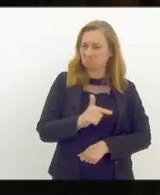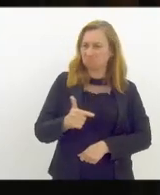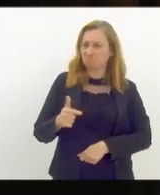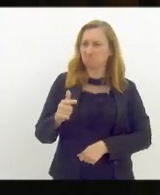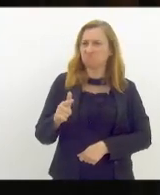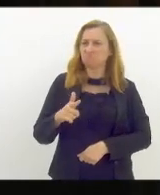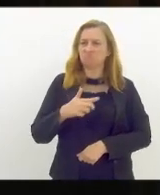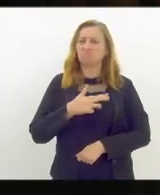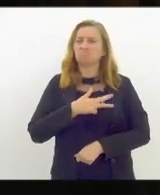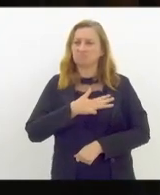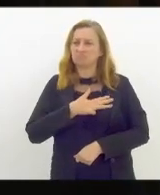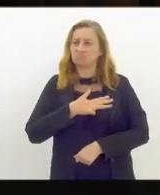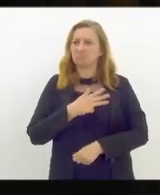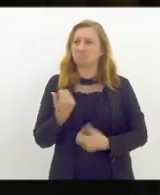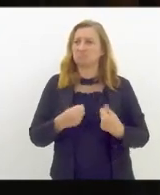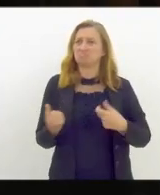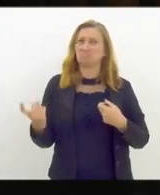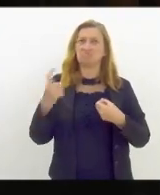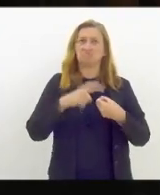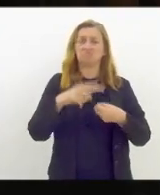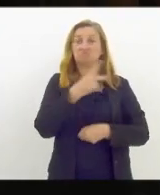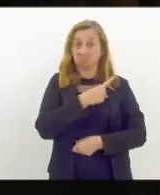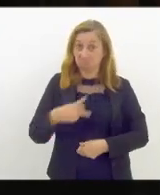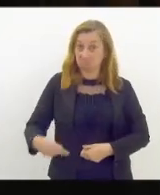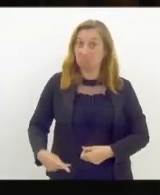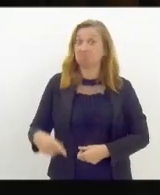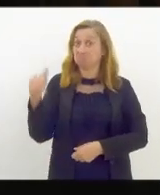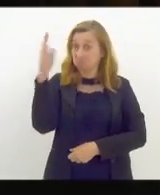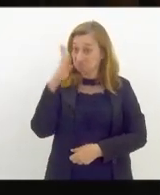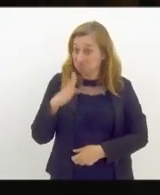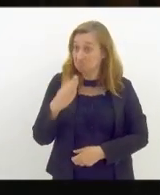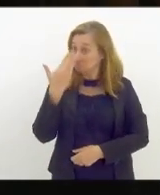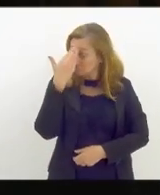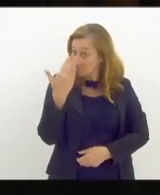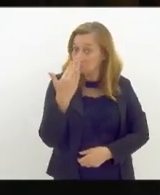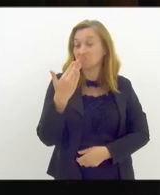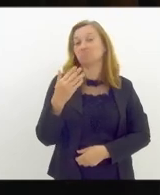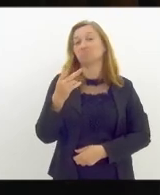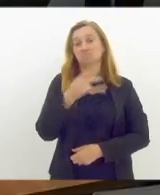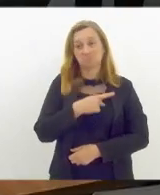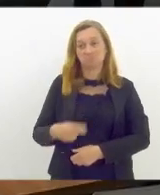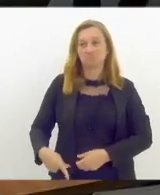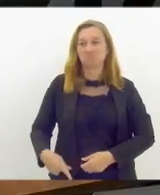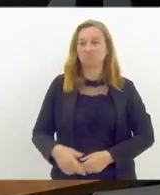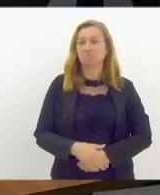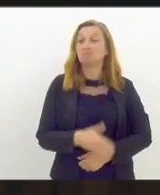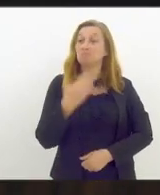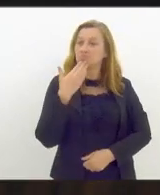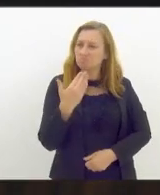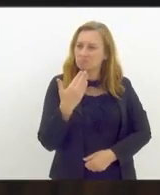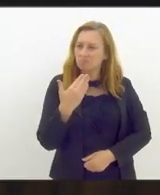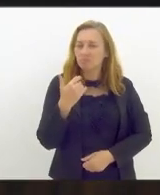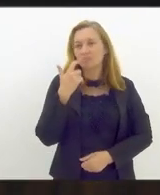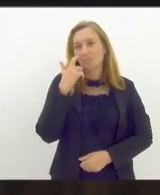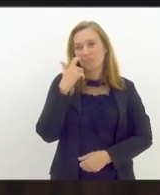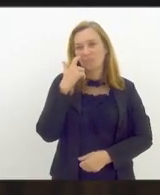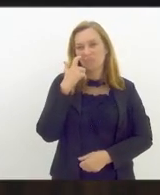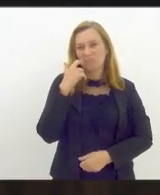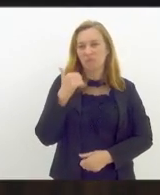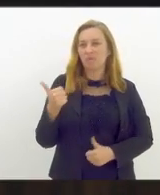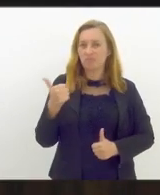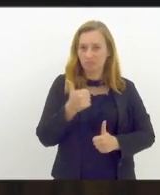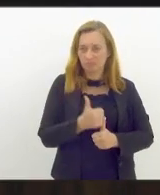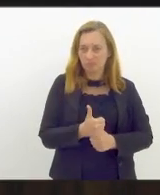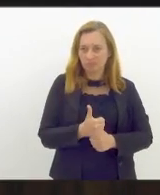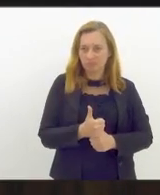Lula precisa voltar a ser o presidente do Brasil. Muito obrigada, presidenta. Eu pediria a Vossa Excelência para ocupar